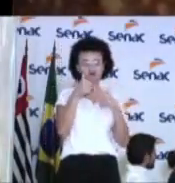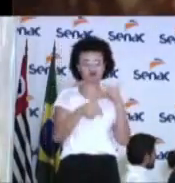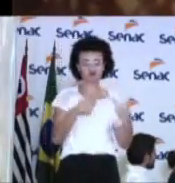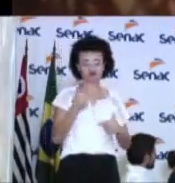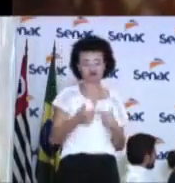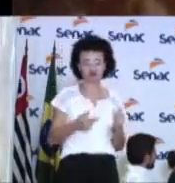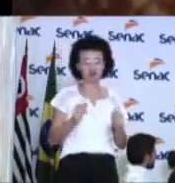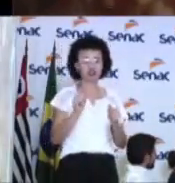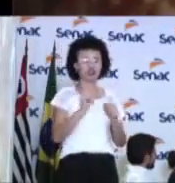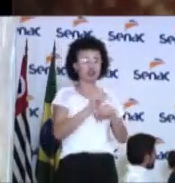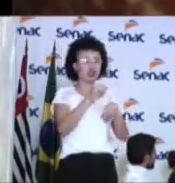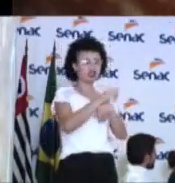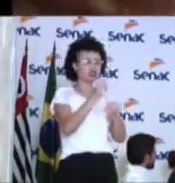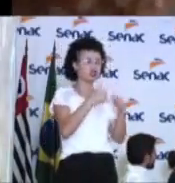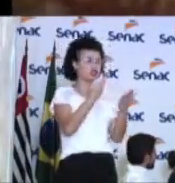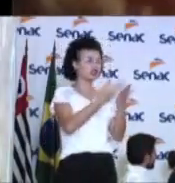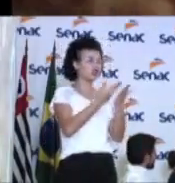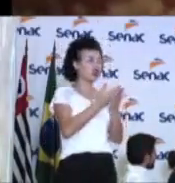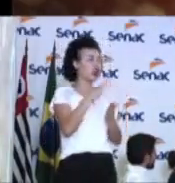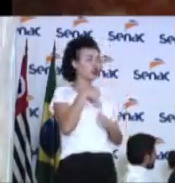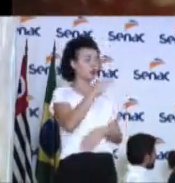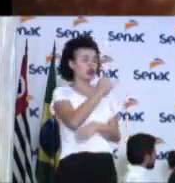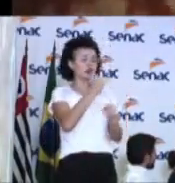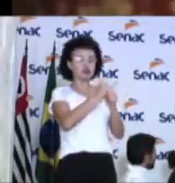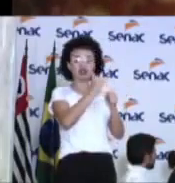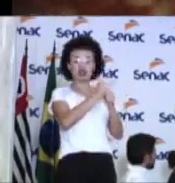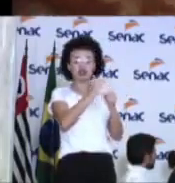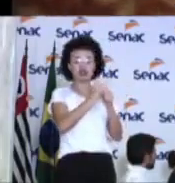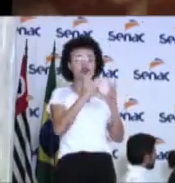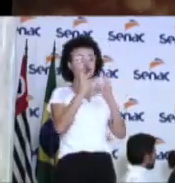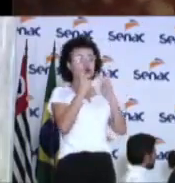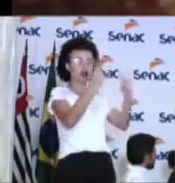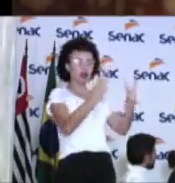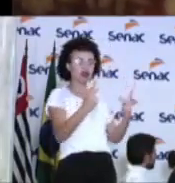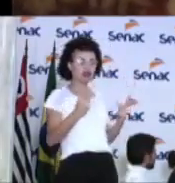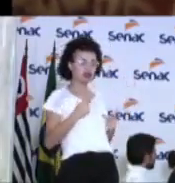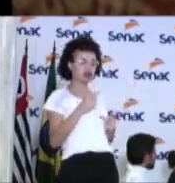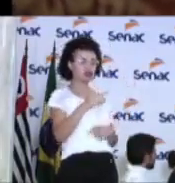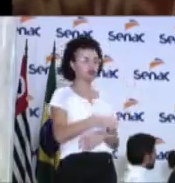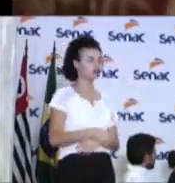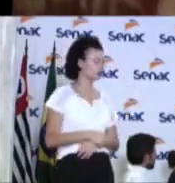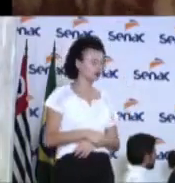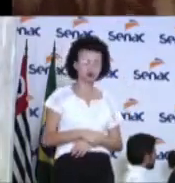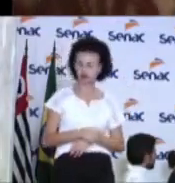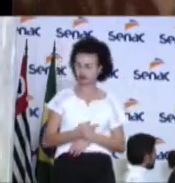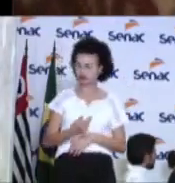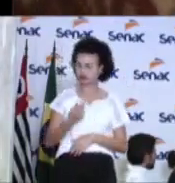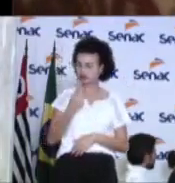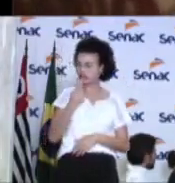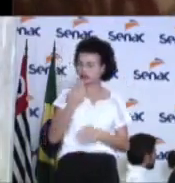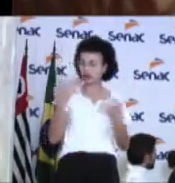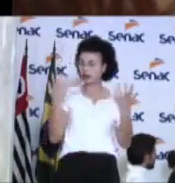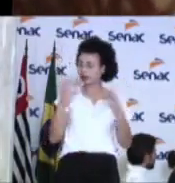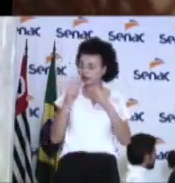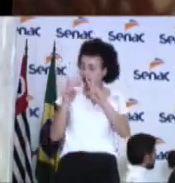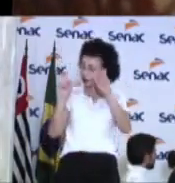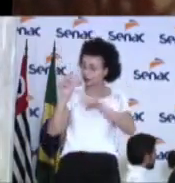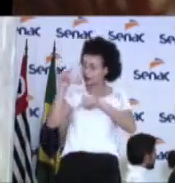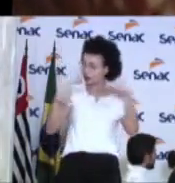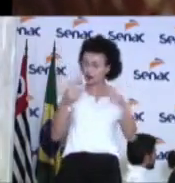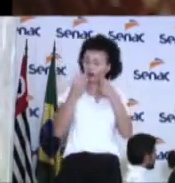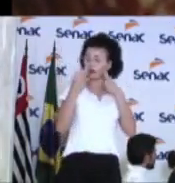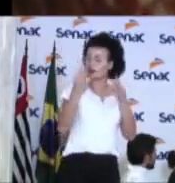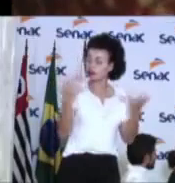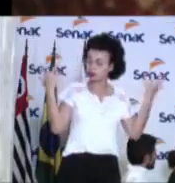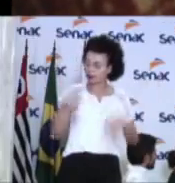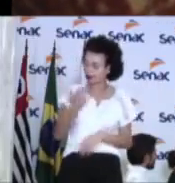um cliente filmou, mostrou pra minha chefe, a Dulce. Aí veio Dulce, Vavá, todo mundo fala na minha cabeça. Eu quero saber da sua vida de Vavá, de Dulce. Eu quero prestar atenção na aula e não